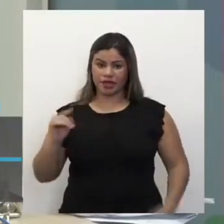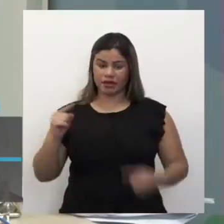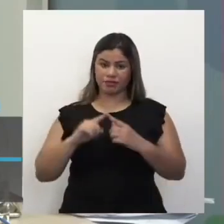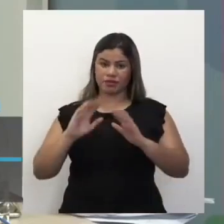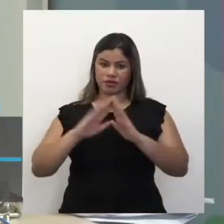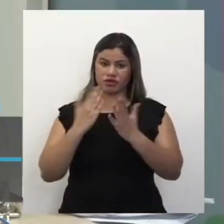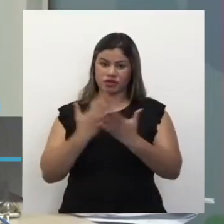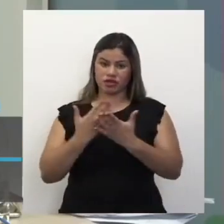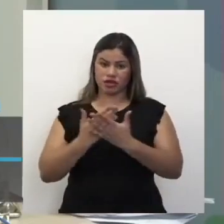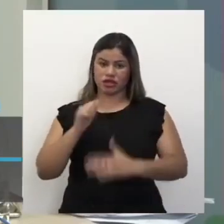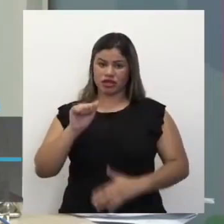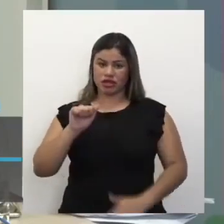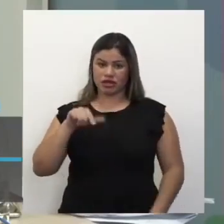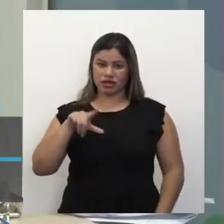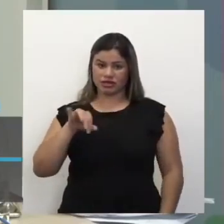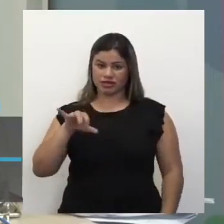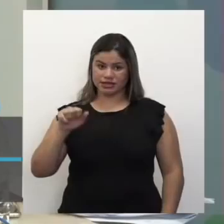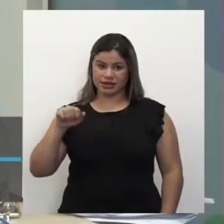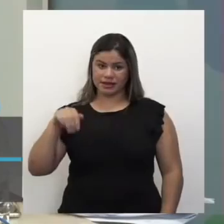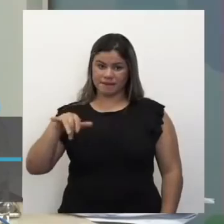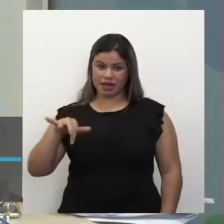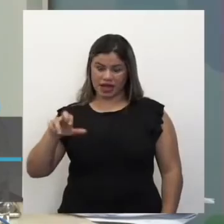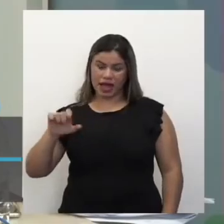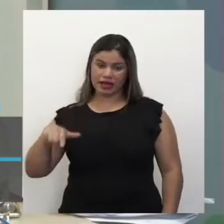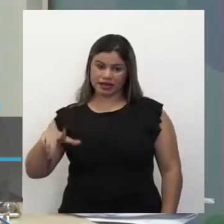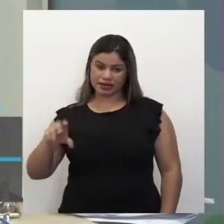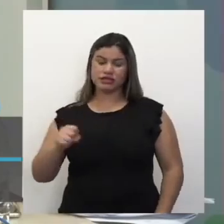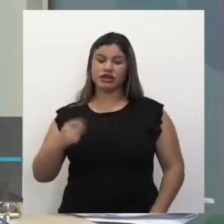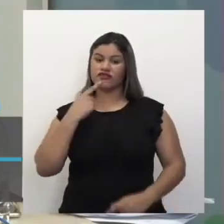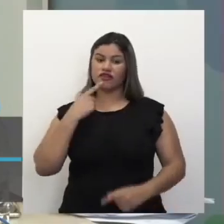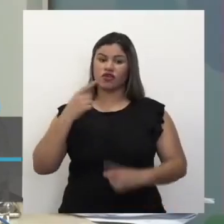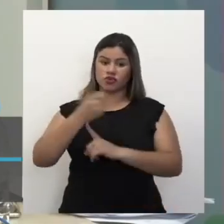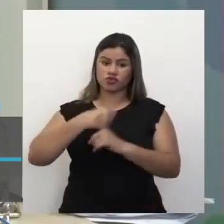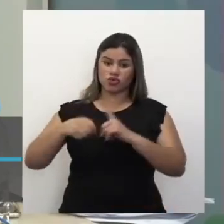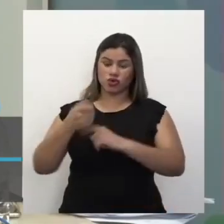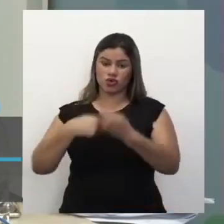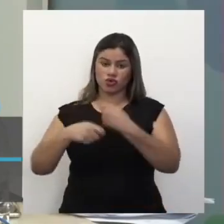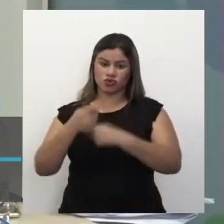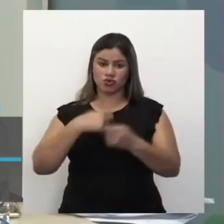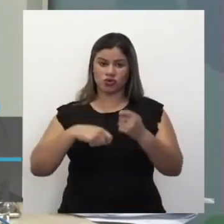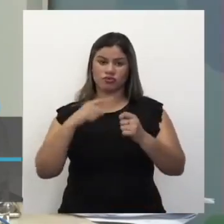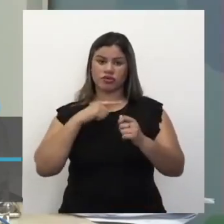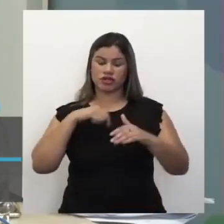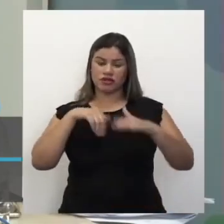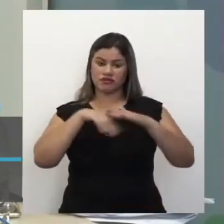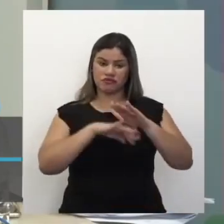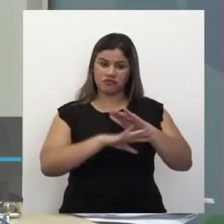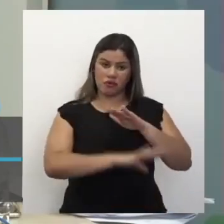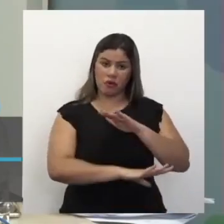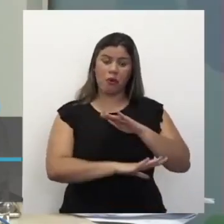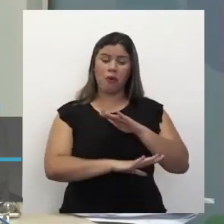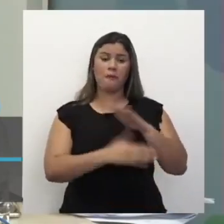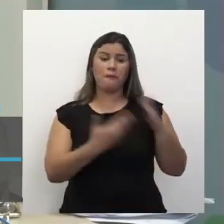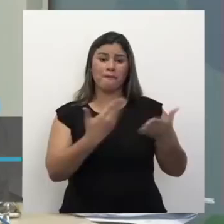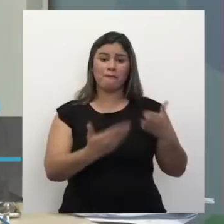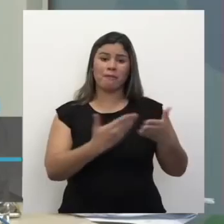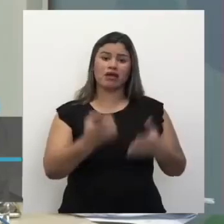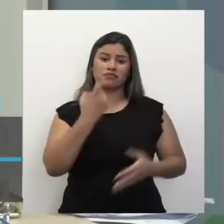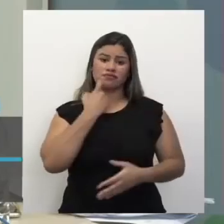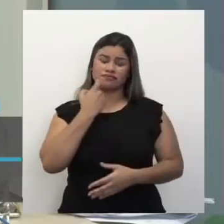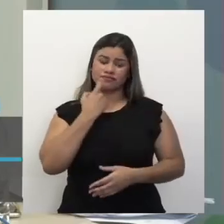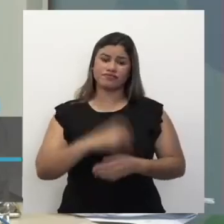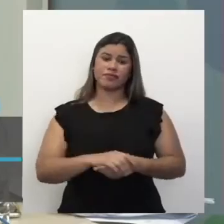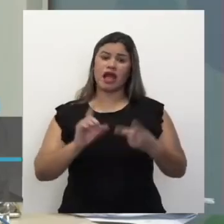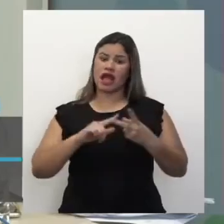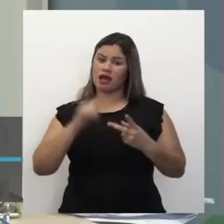Alice Marques, da cidade de Andradina. No meio socioeconômico, houve o comprometimento do estoque pesqueiro, impossibilidade do uso